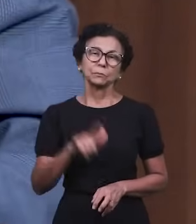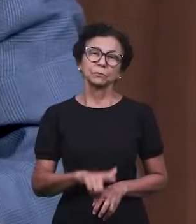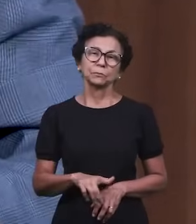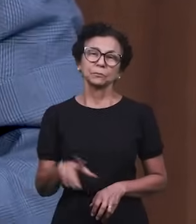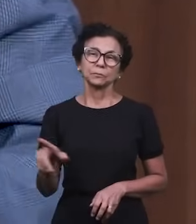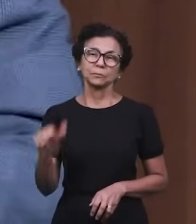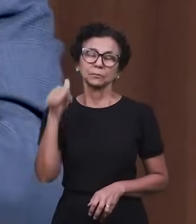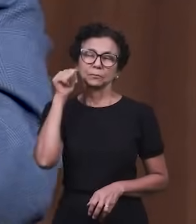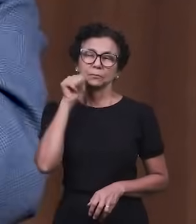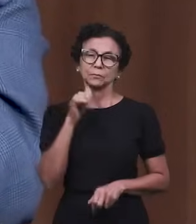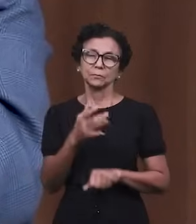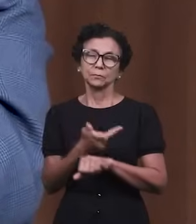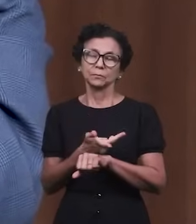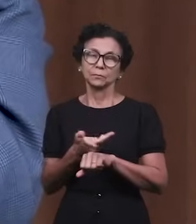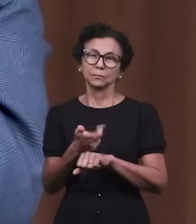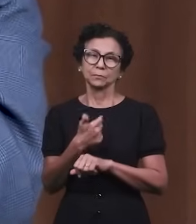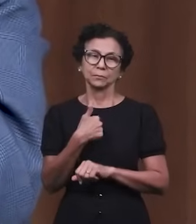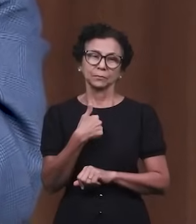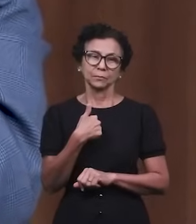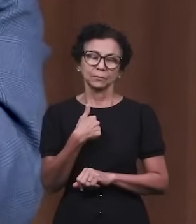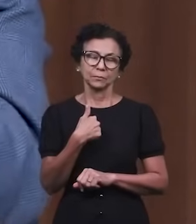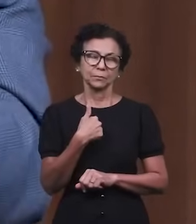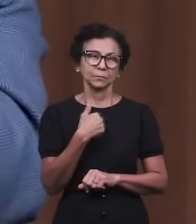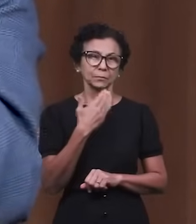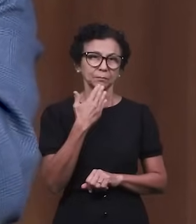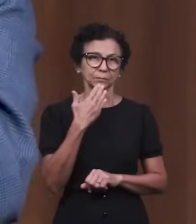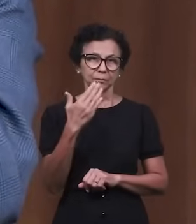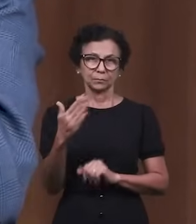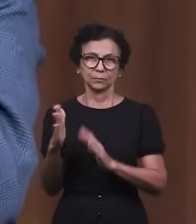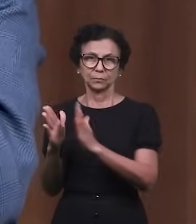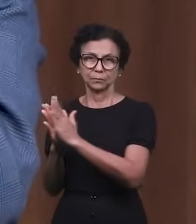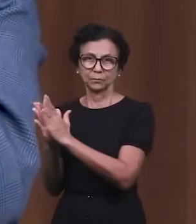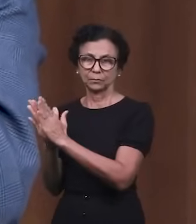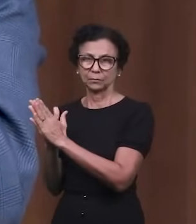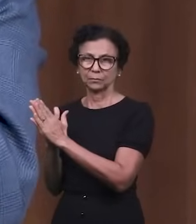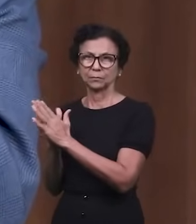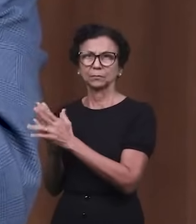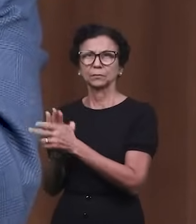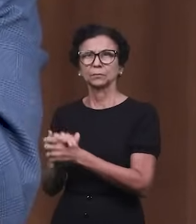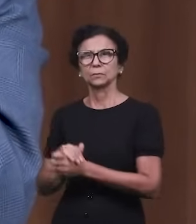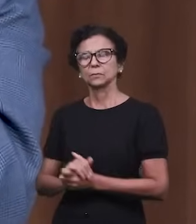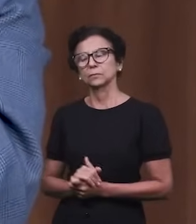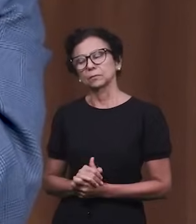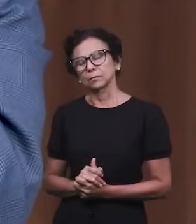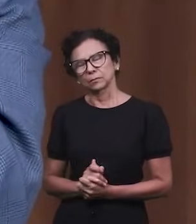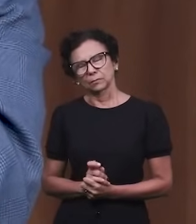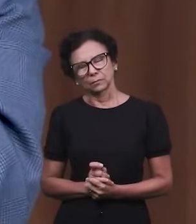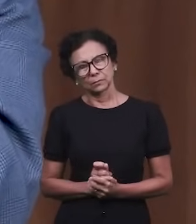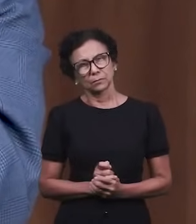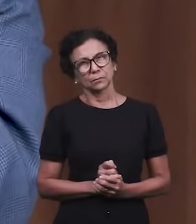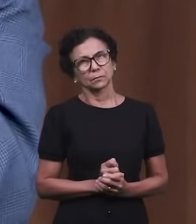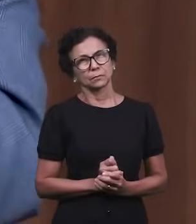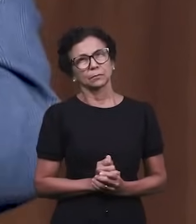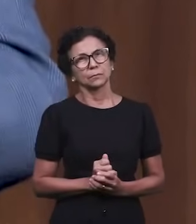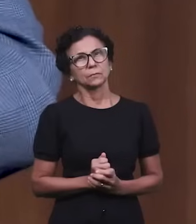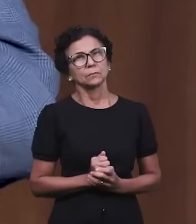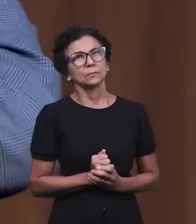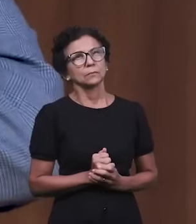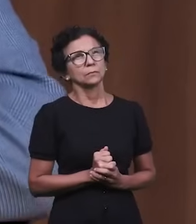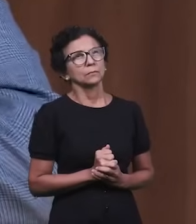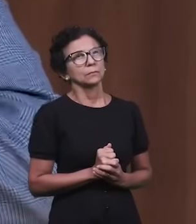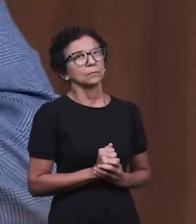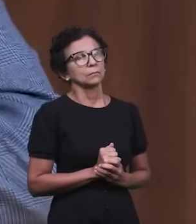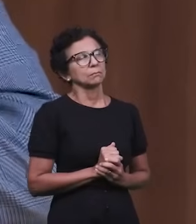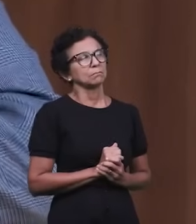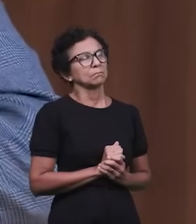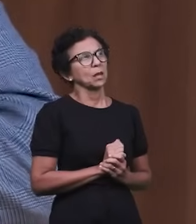procurou que eu orasse por ela. Meses depois. O que está havendo com você, Amadeu? Amadeu, eu tenho um beijo